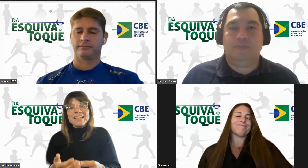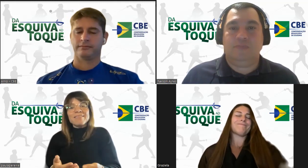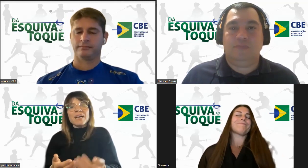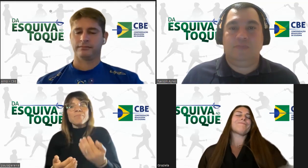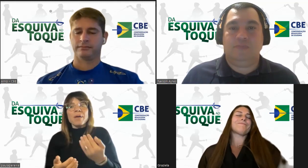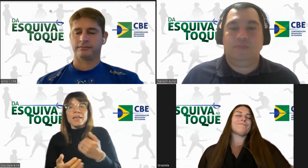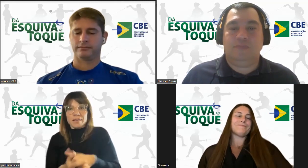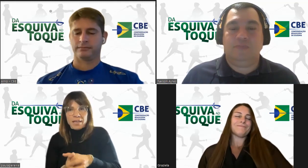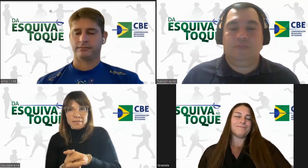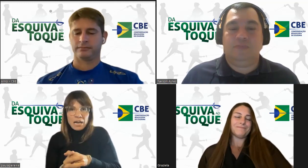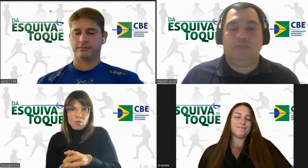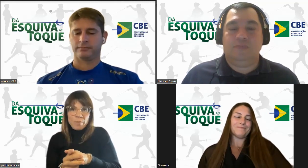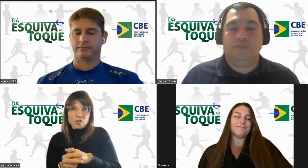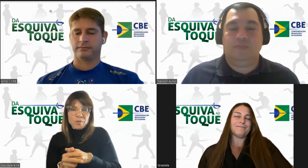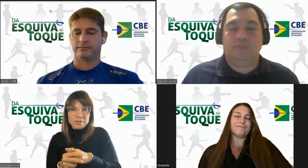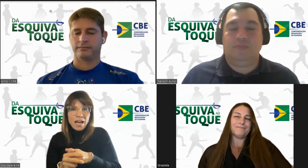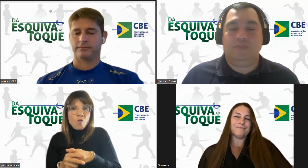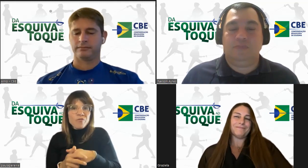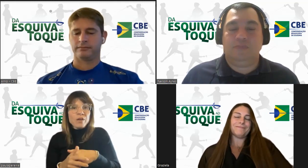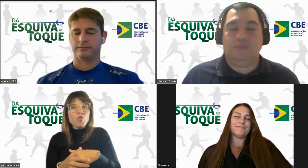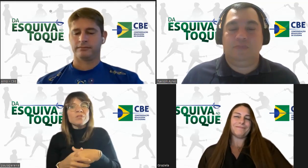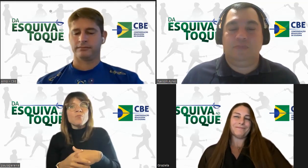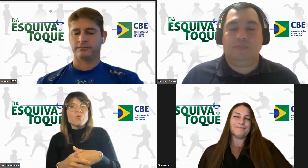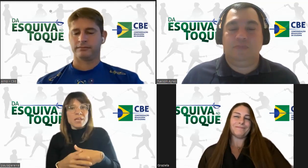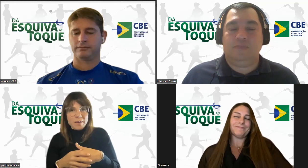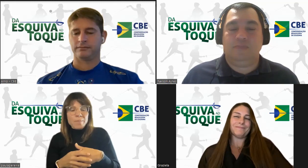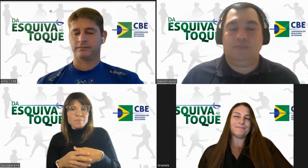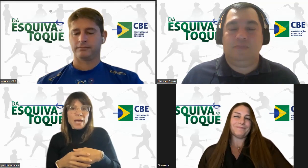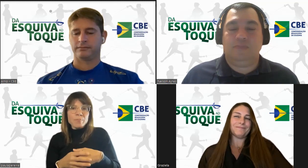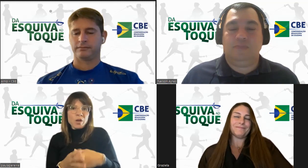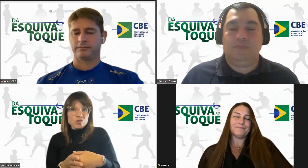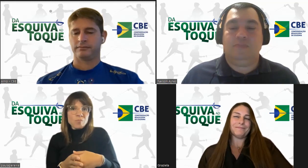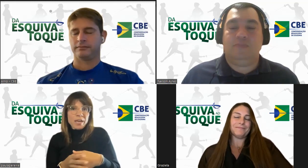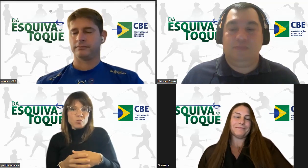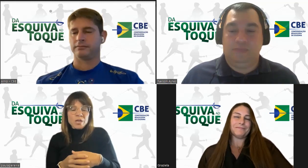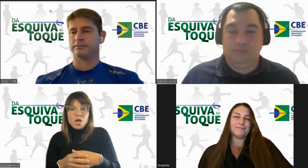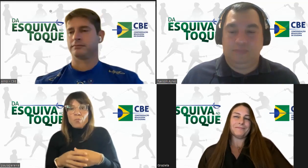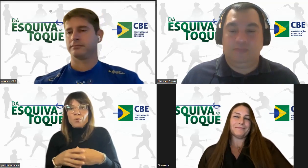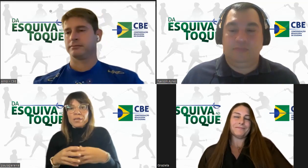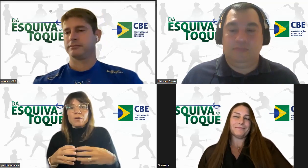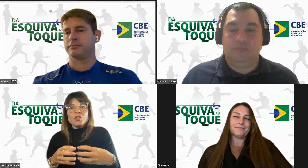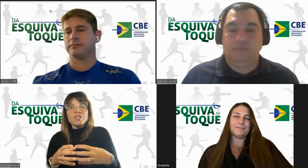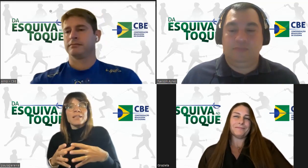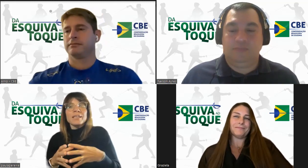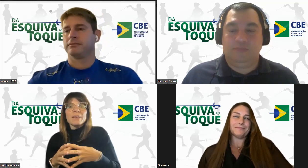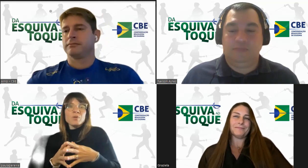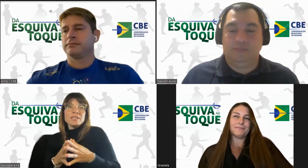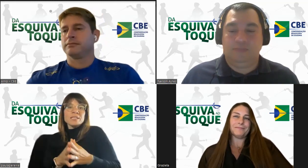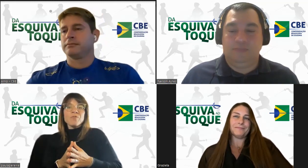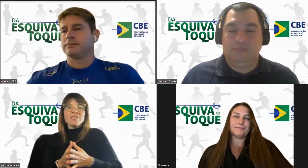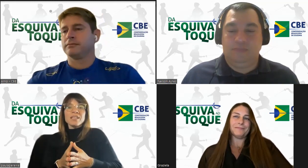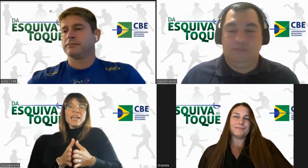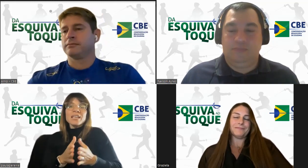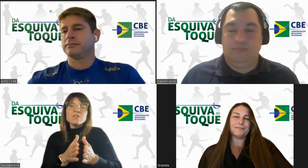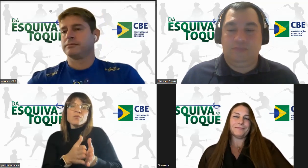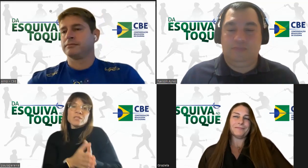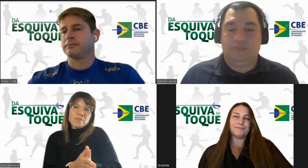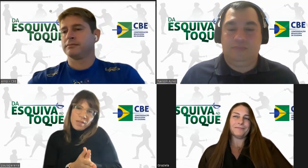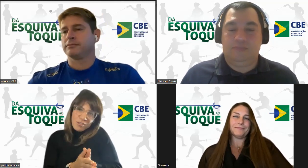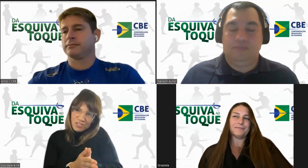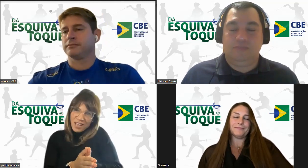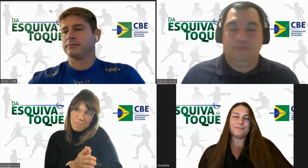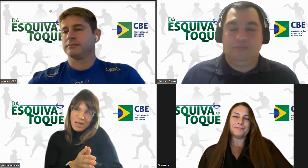ele também entrar com a parte mental vai contribuir né para o rendimento Porque Não adiantaria por exemplo fazer